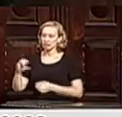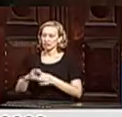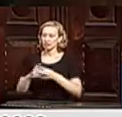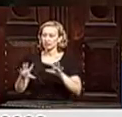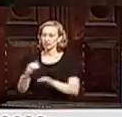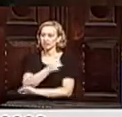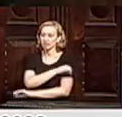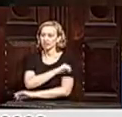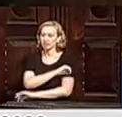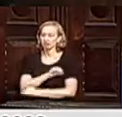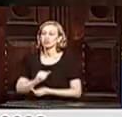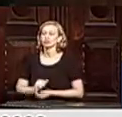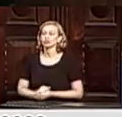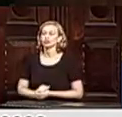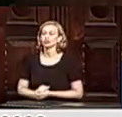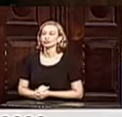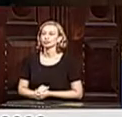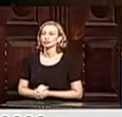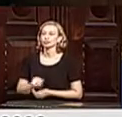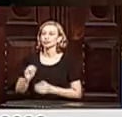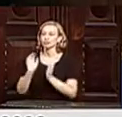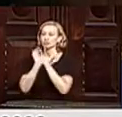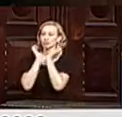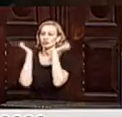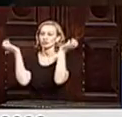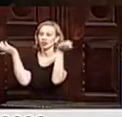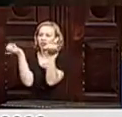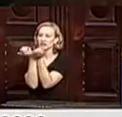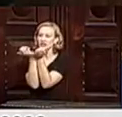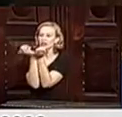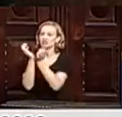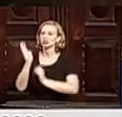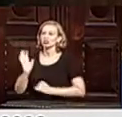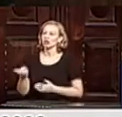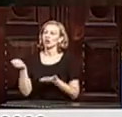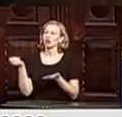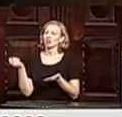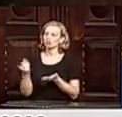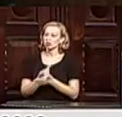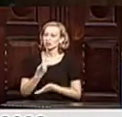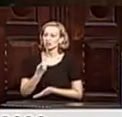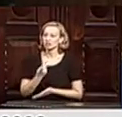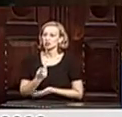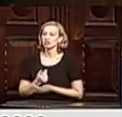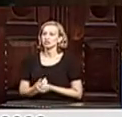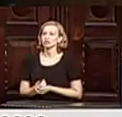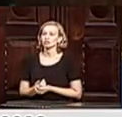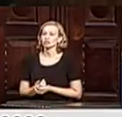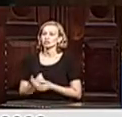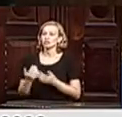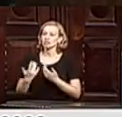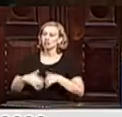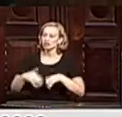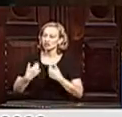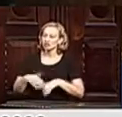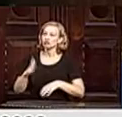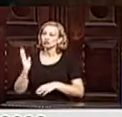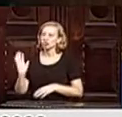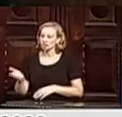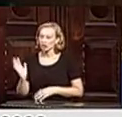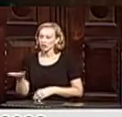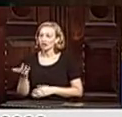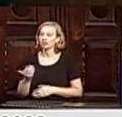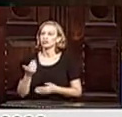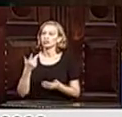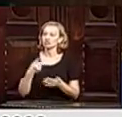IPRJ, passou pelo campus Maracanã, passou por São Gonçalo, Teresópolis e que agora já passou pela UESO e